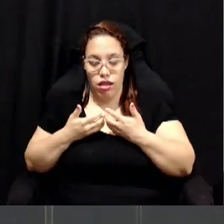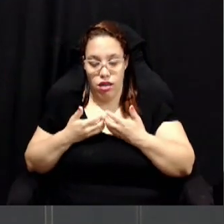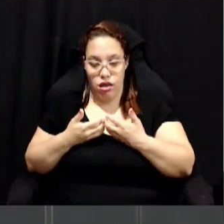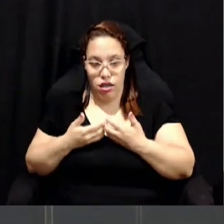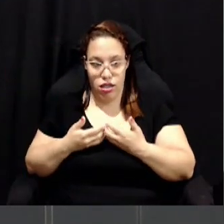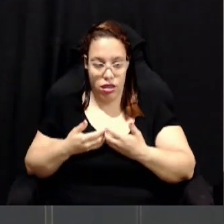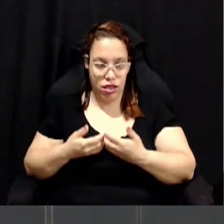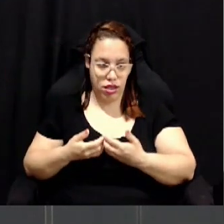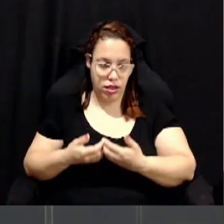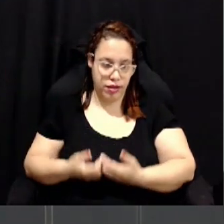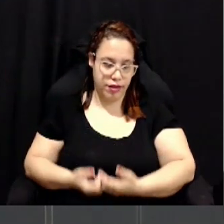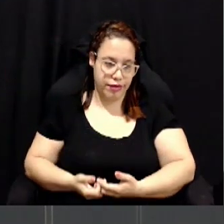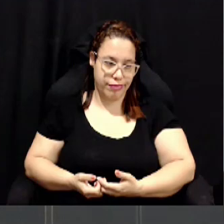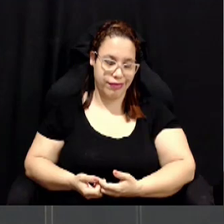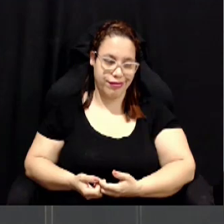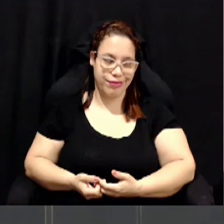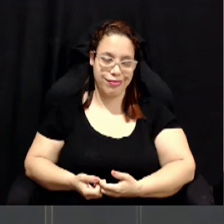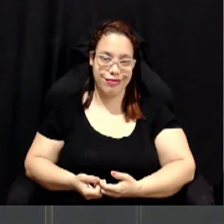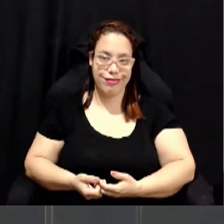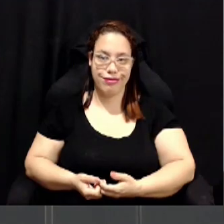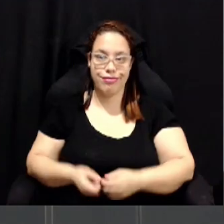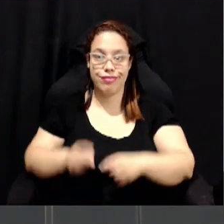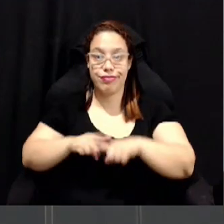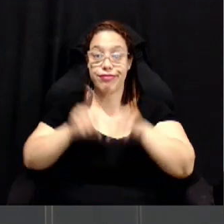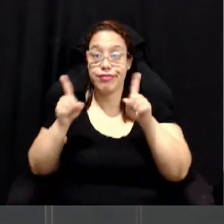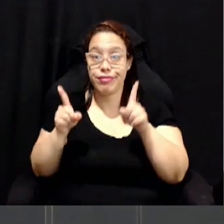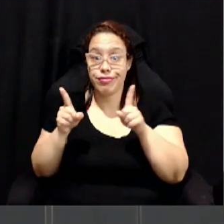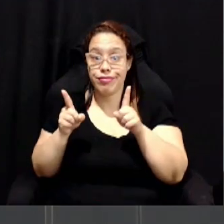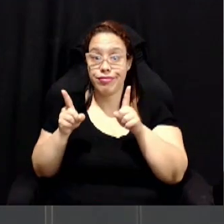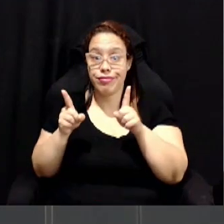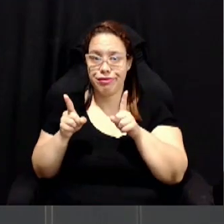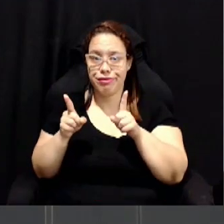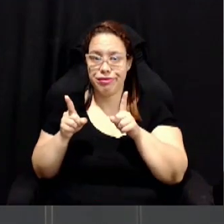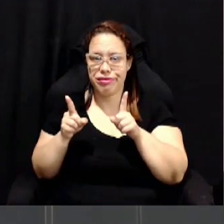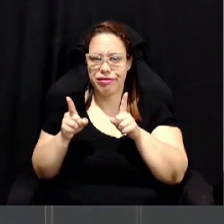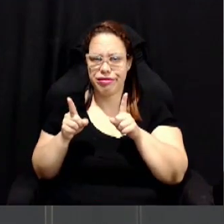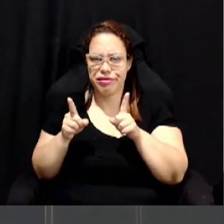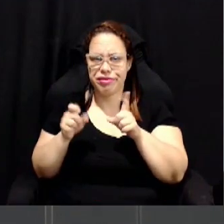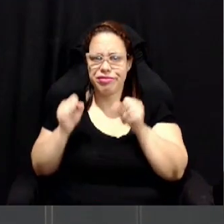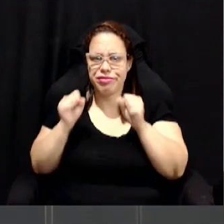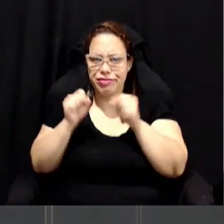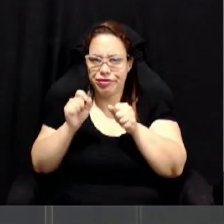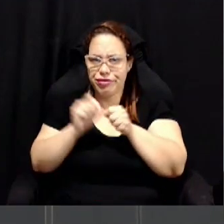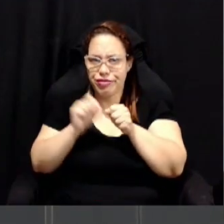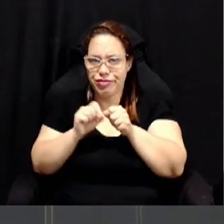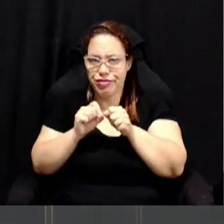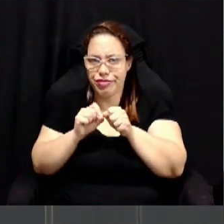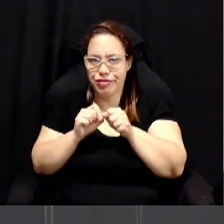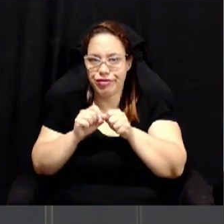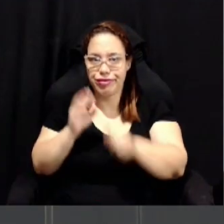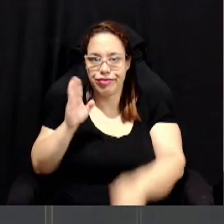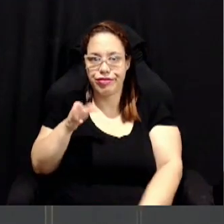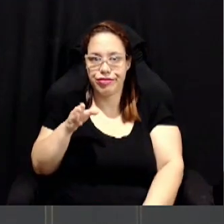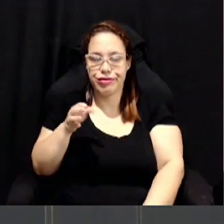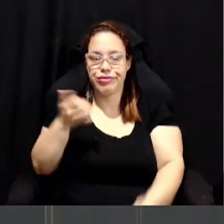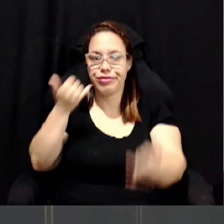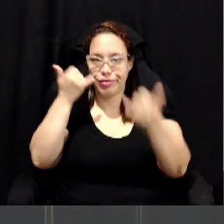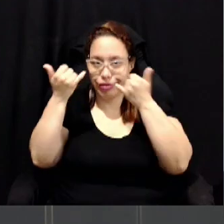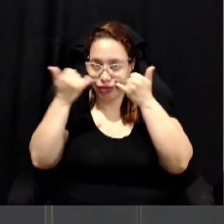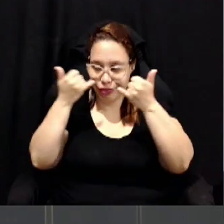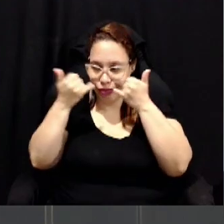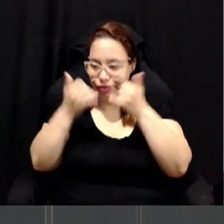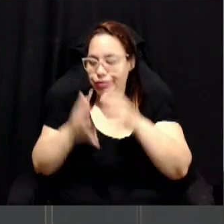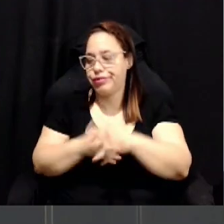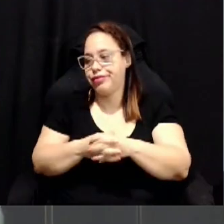apoio. Mas eu acho que o que a gente pode fazer meio de imediato é informar, né? É a